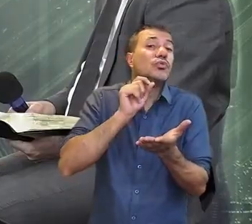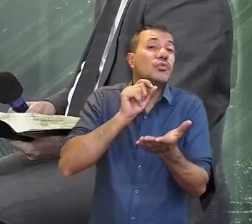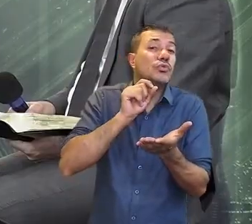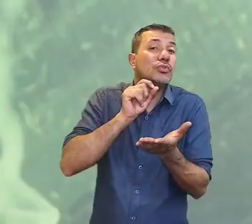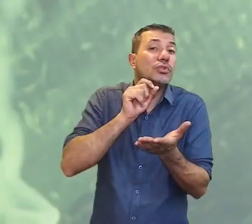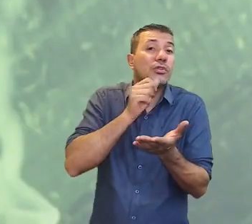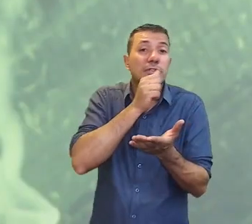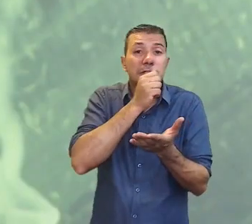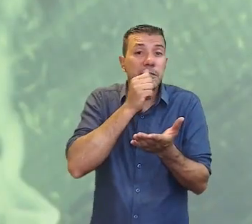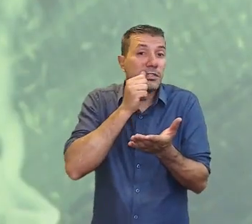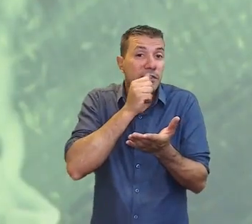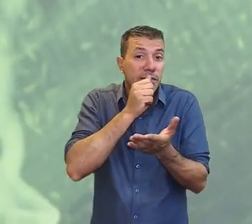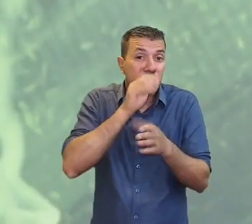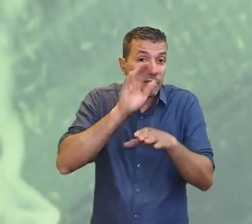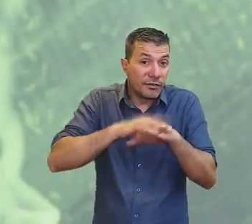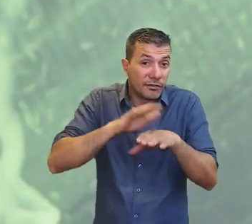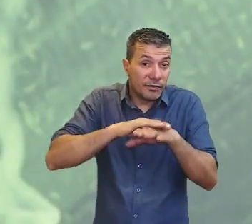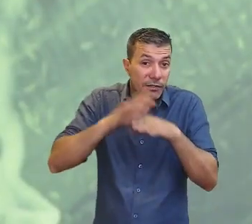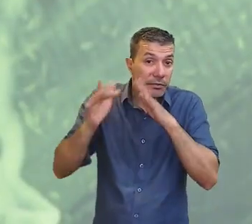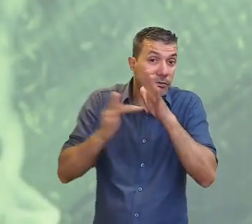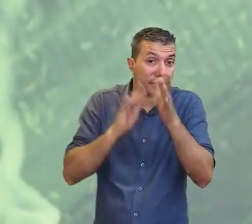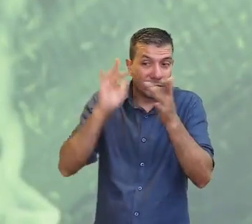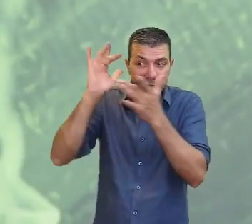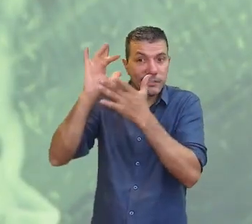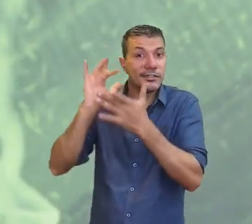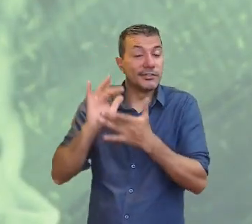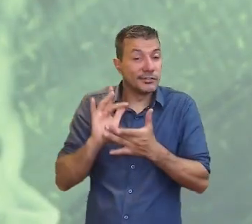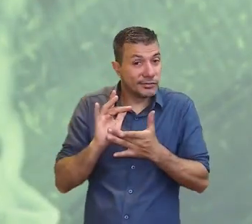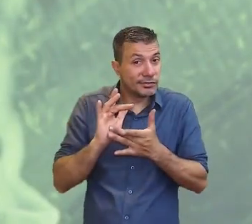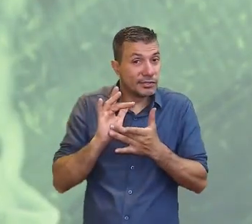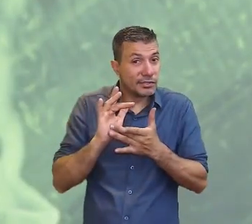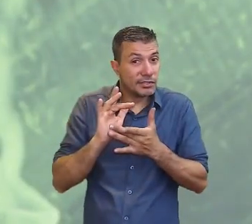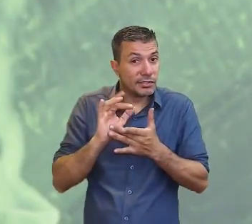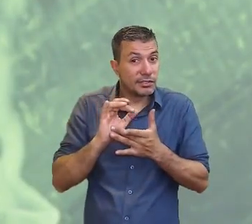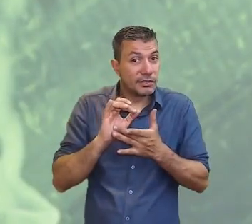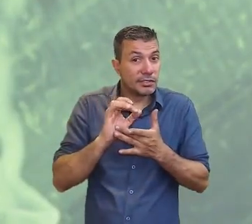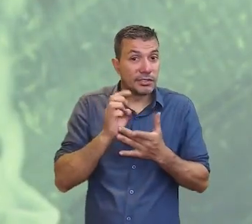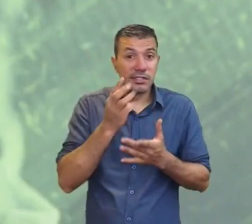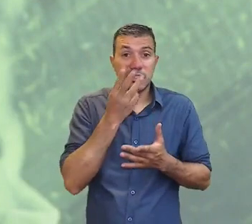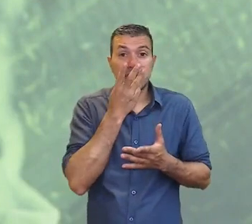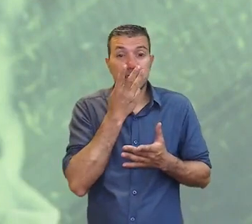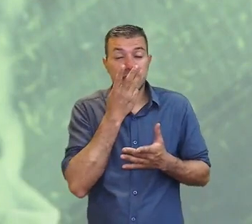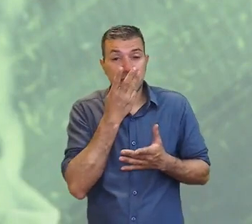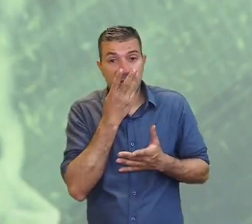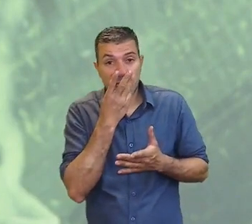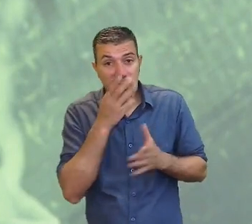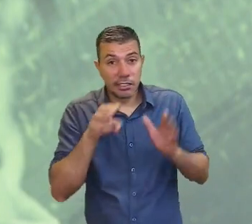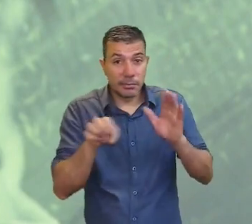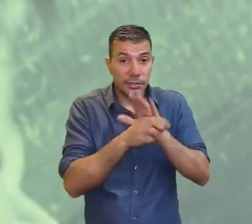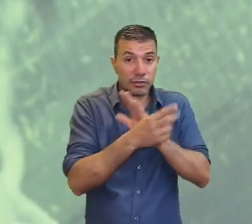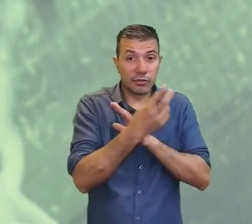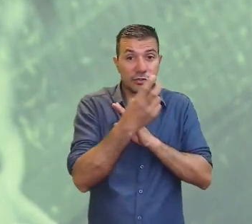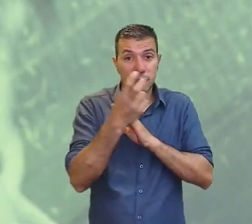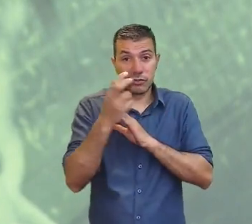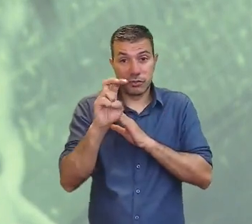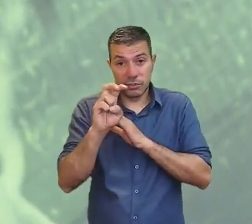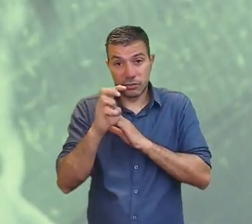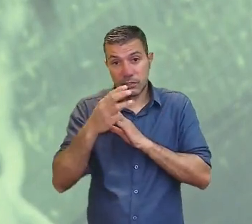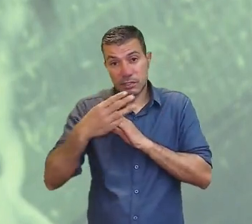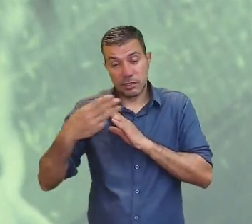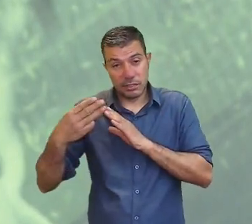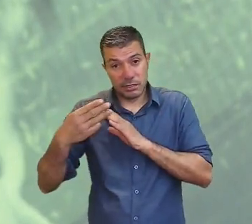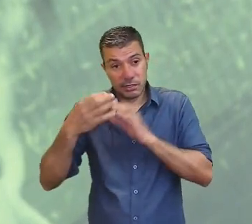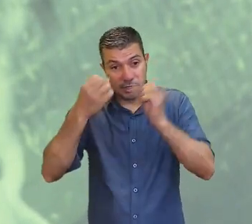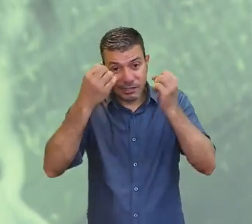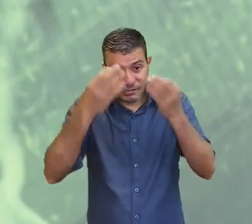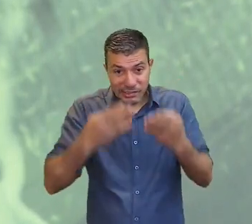o verdadeiro sacrifício foi realizado por Cristo. E nós vamos ver isso no livro de Isaías, no capítulo 53, quando diz ali